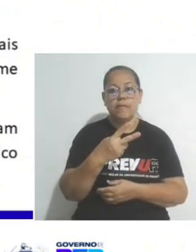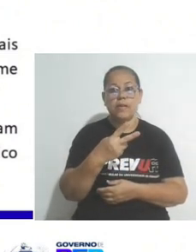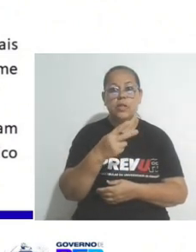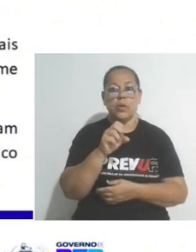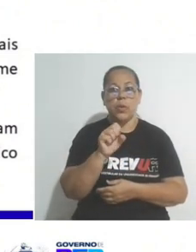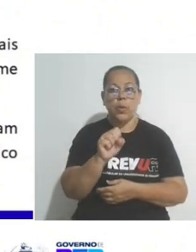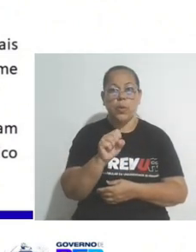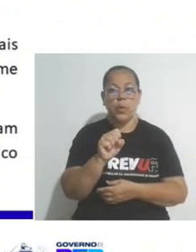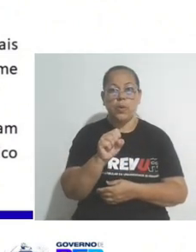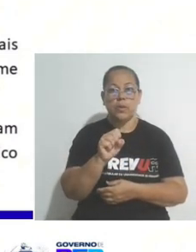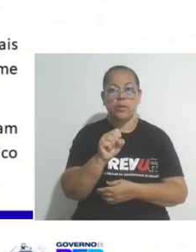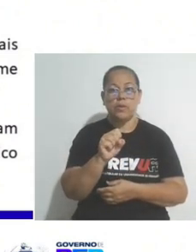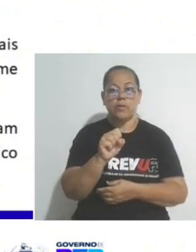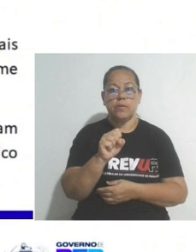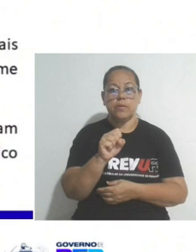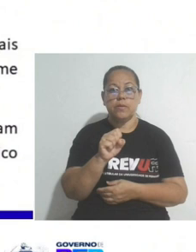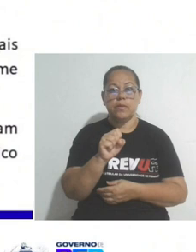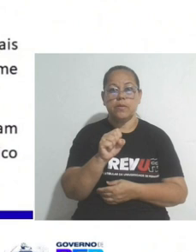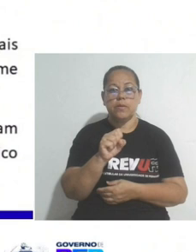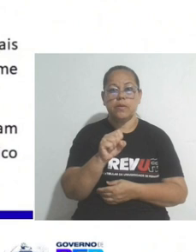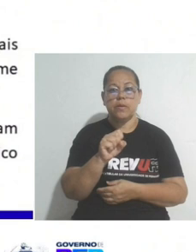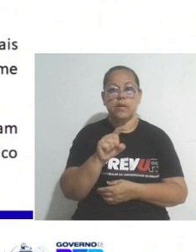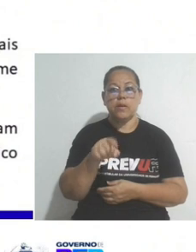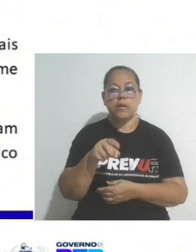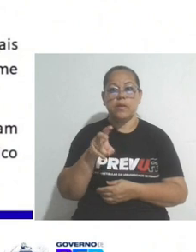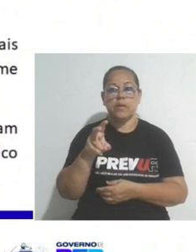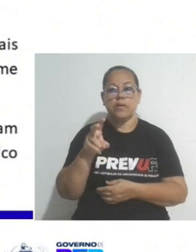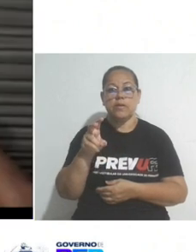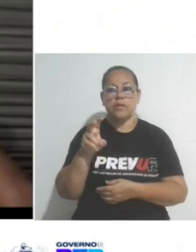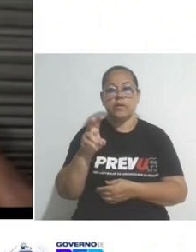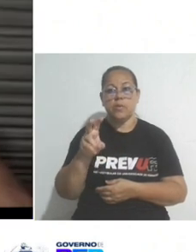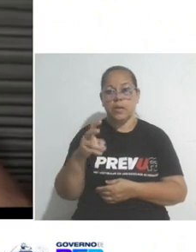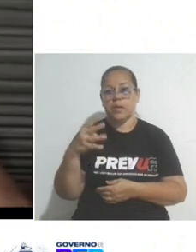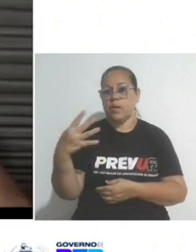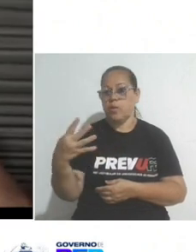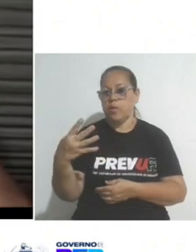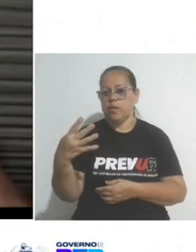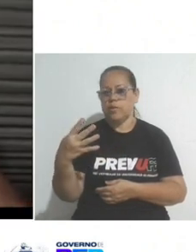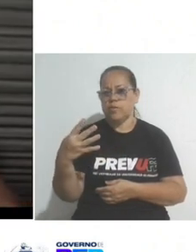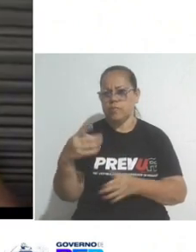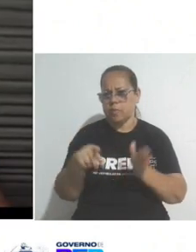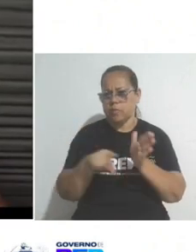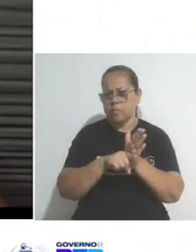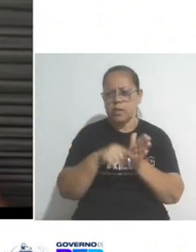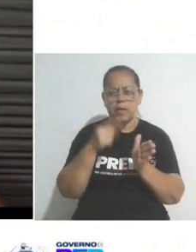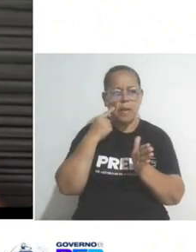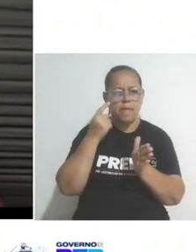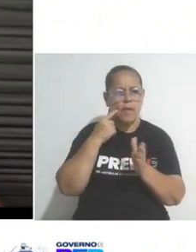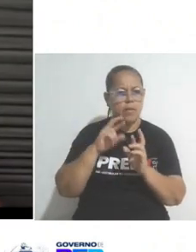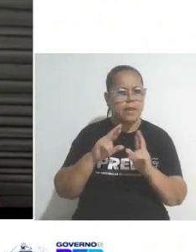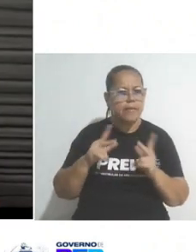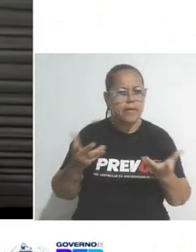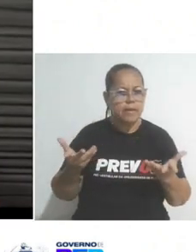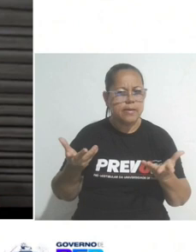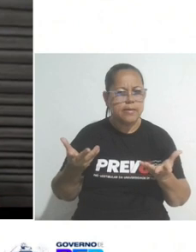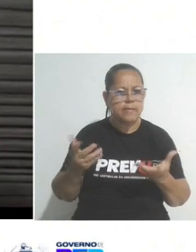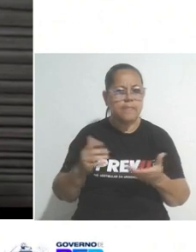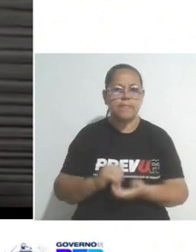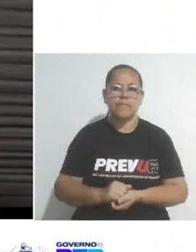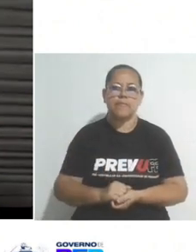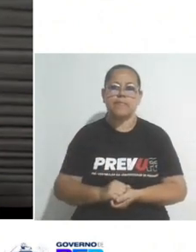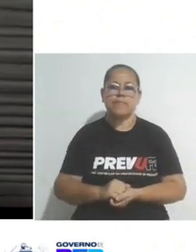328 e 54 vamos fazer uma subtração para saber qual é a diferença tá